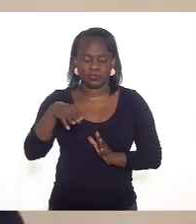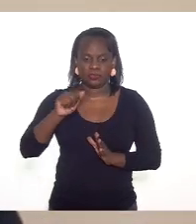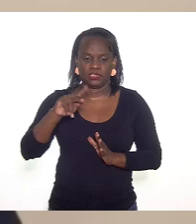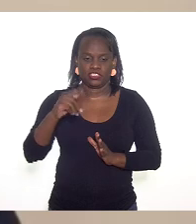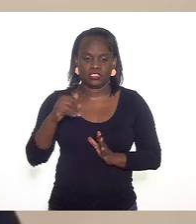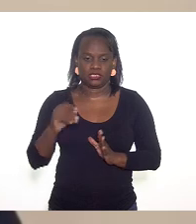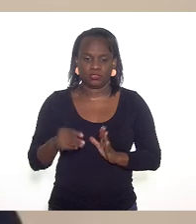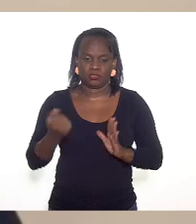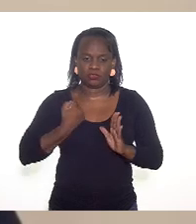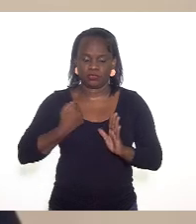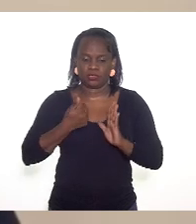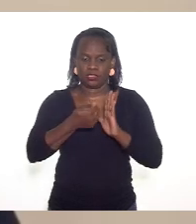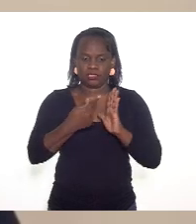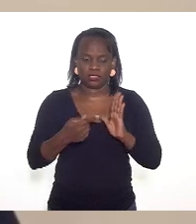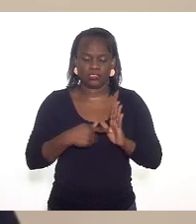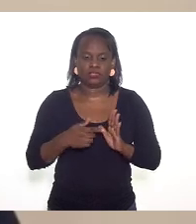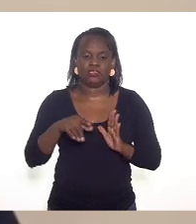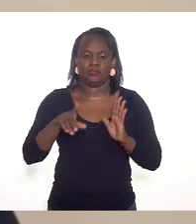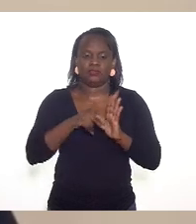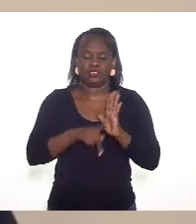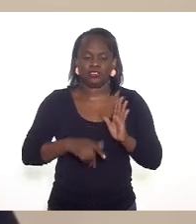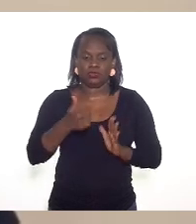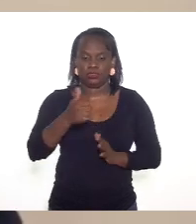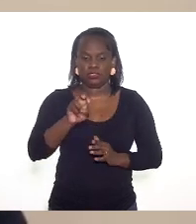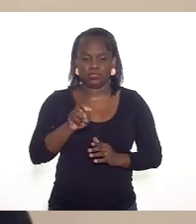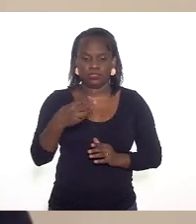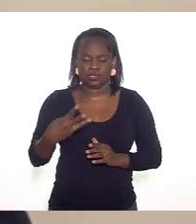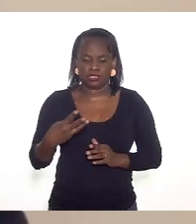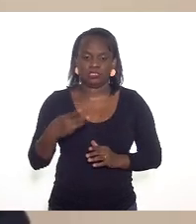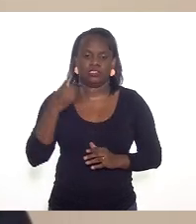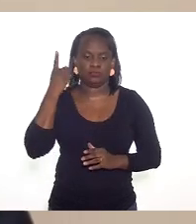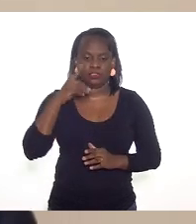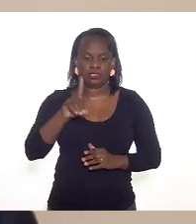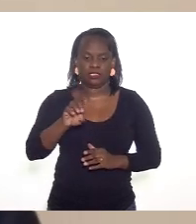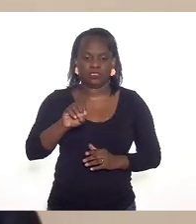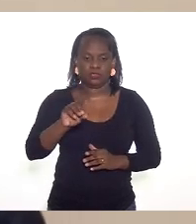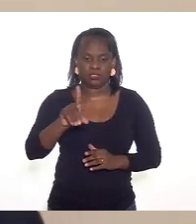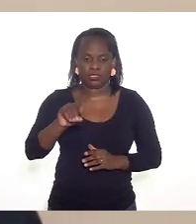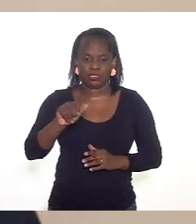pauta, projeto de lei 153 de 2019, de autoria do deputado Dr. Deodalto.